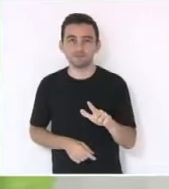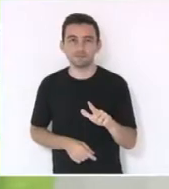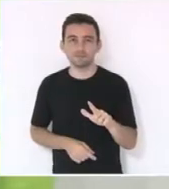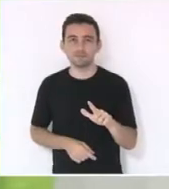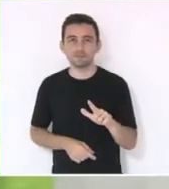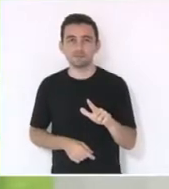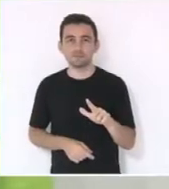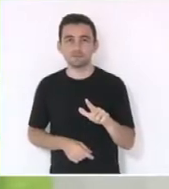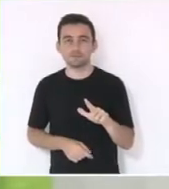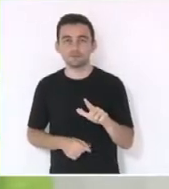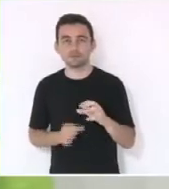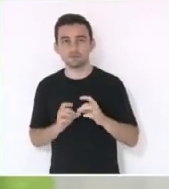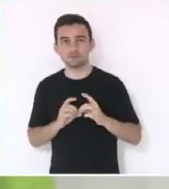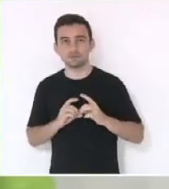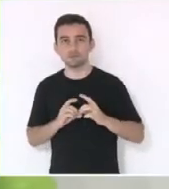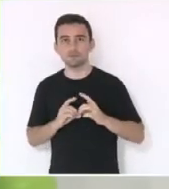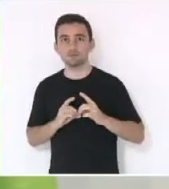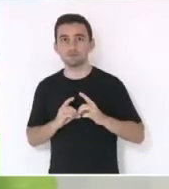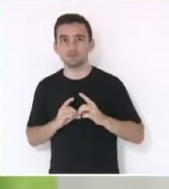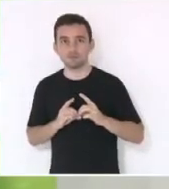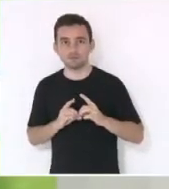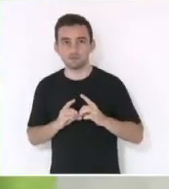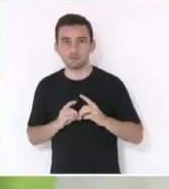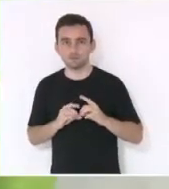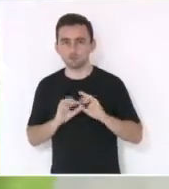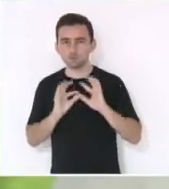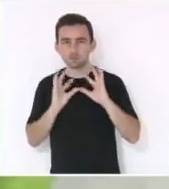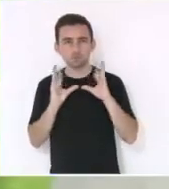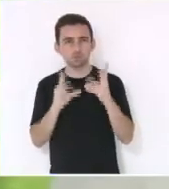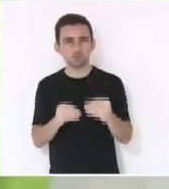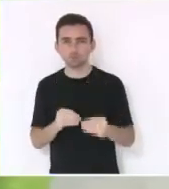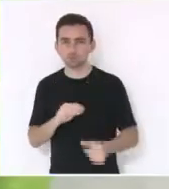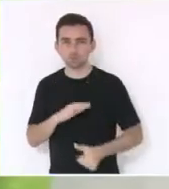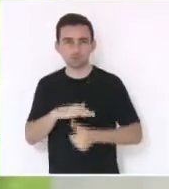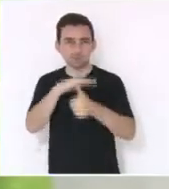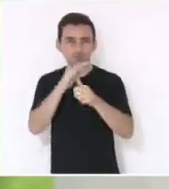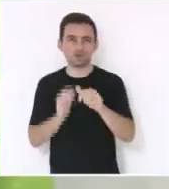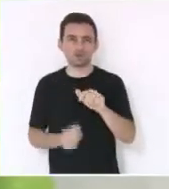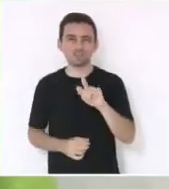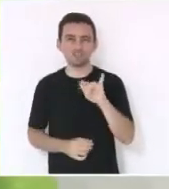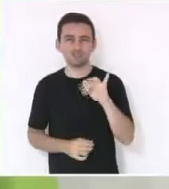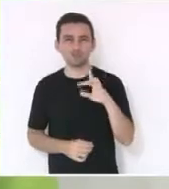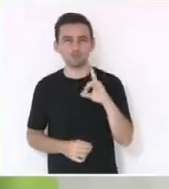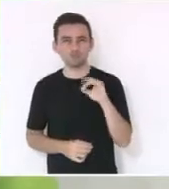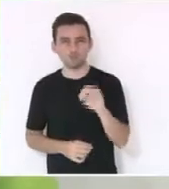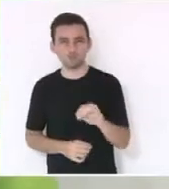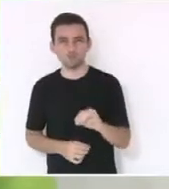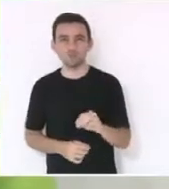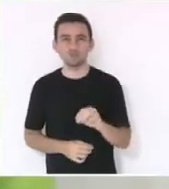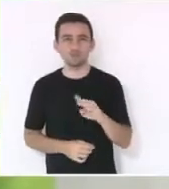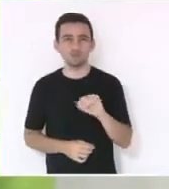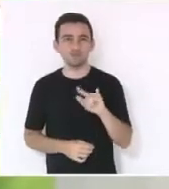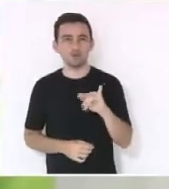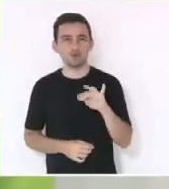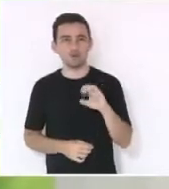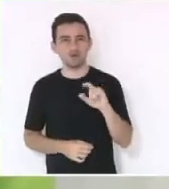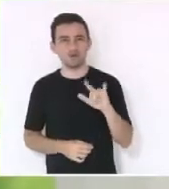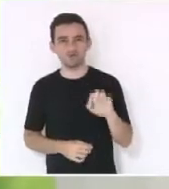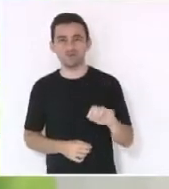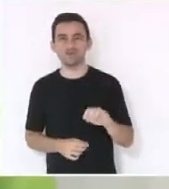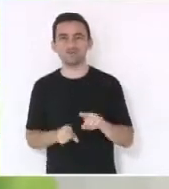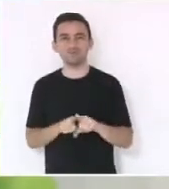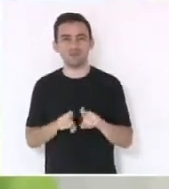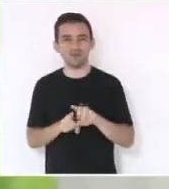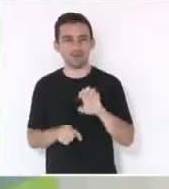uma extensão a todos os reitores, desde o Gildo, o Milioli, o Edson Rodrigues